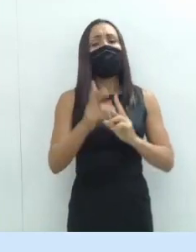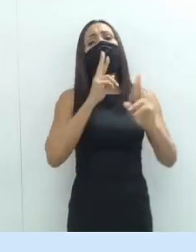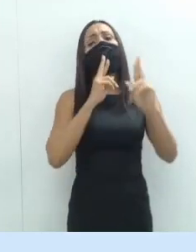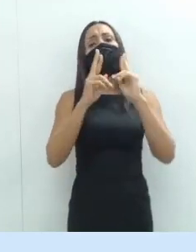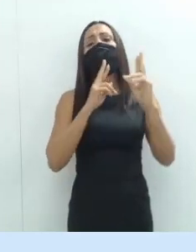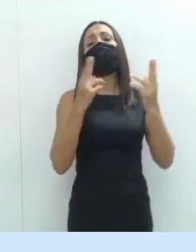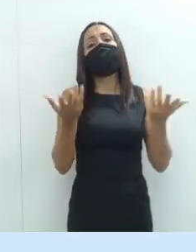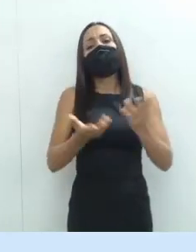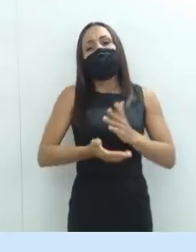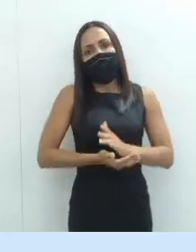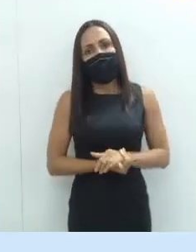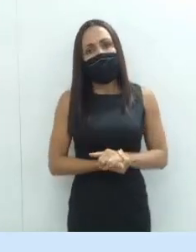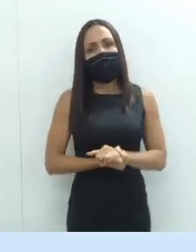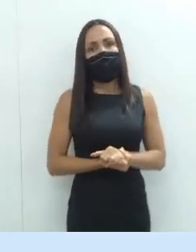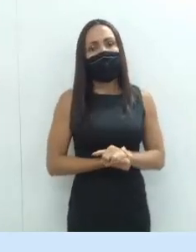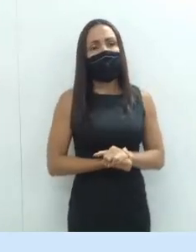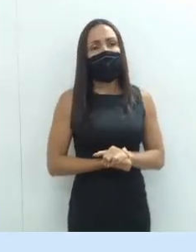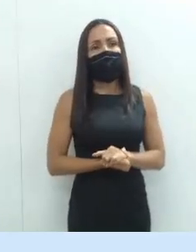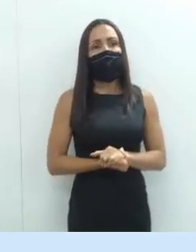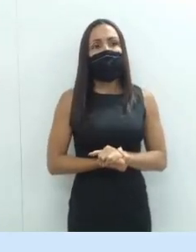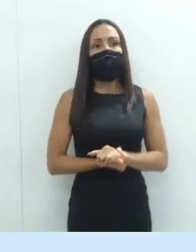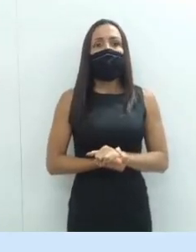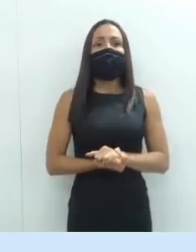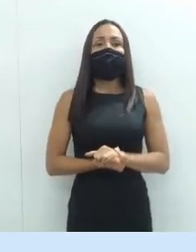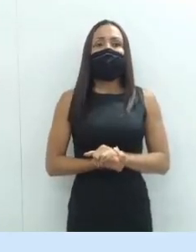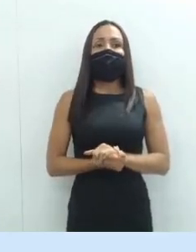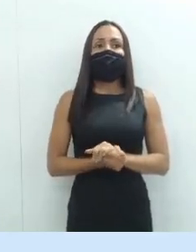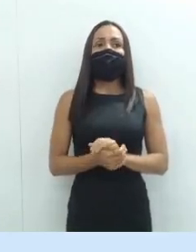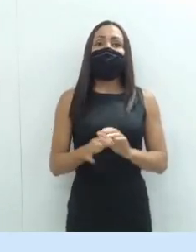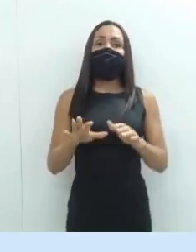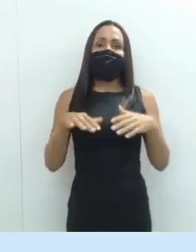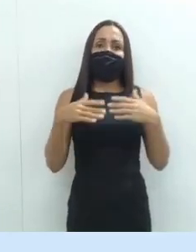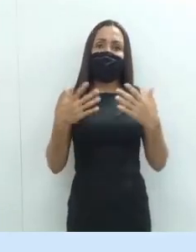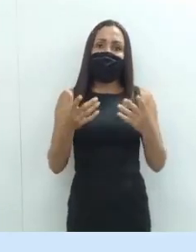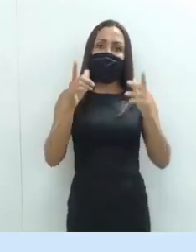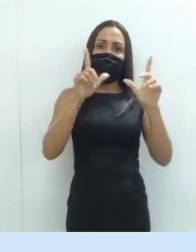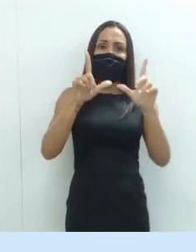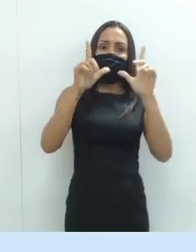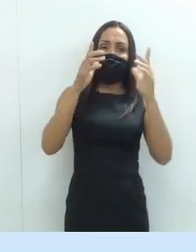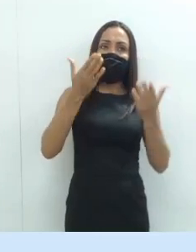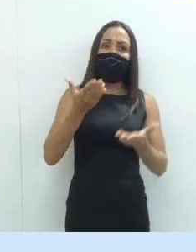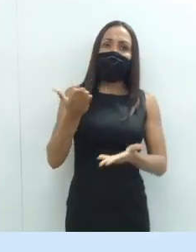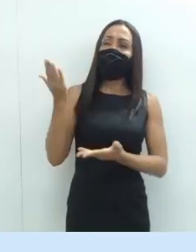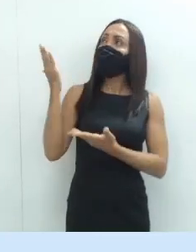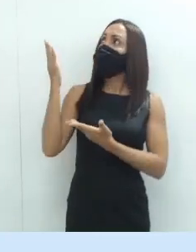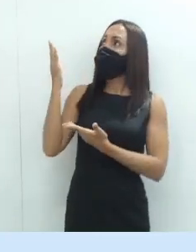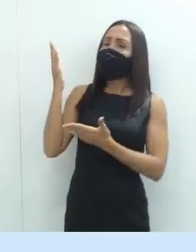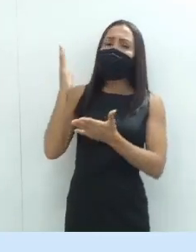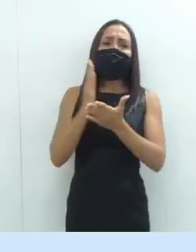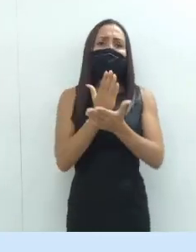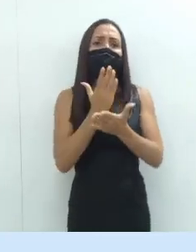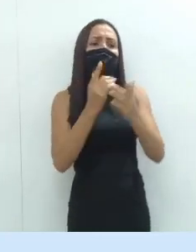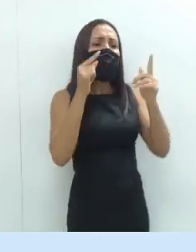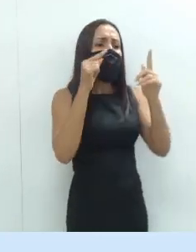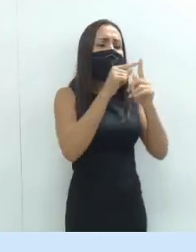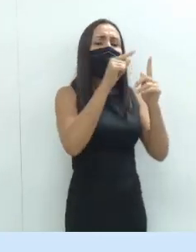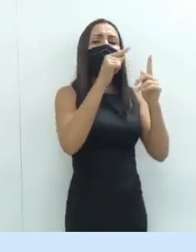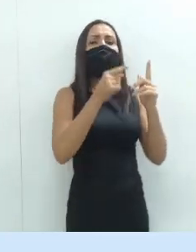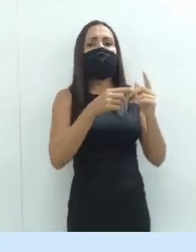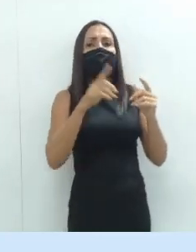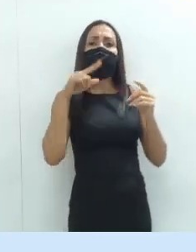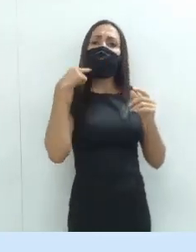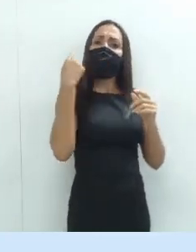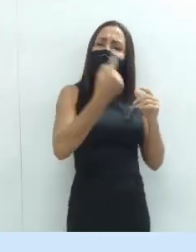sobre isso? Bom, eu trouxe aqui, no próximo slide, alguns objetivos pelos quais